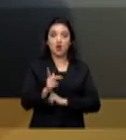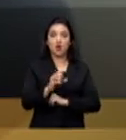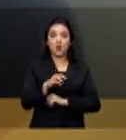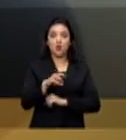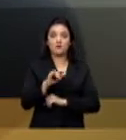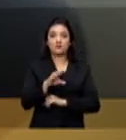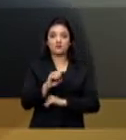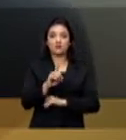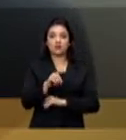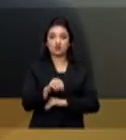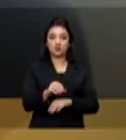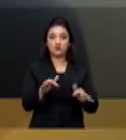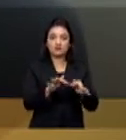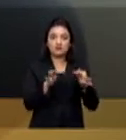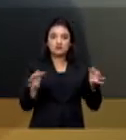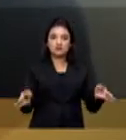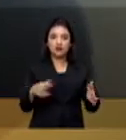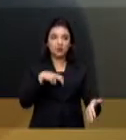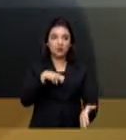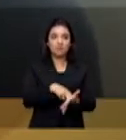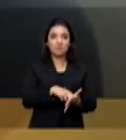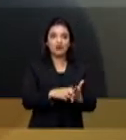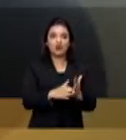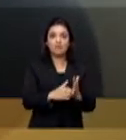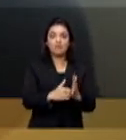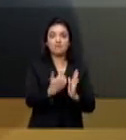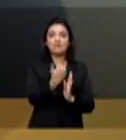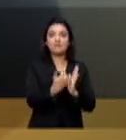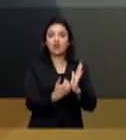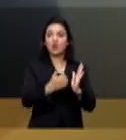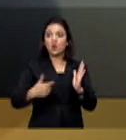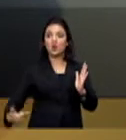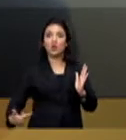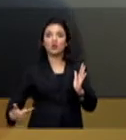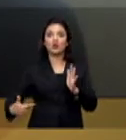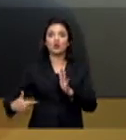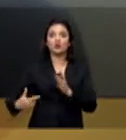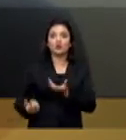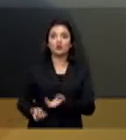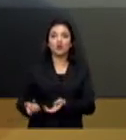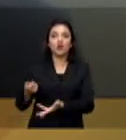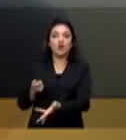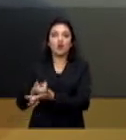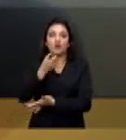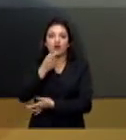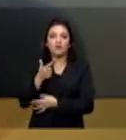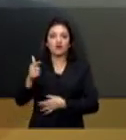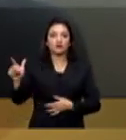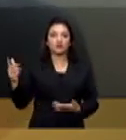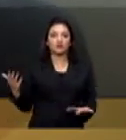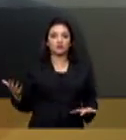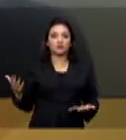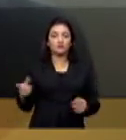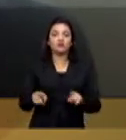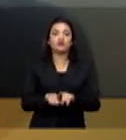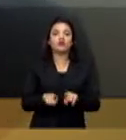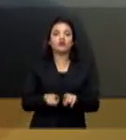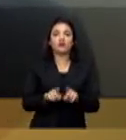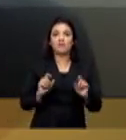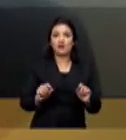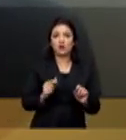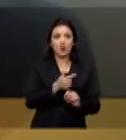de 14 anos ou maior de 60 anos, ou mesmo do homicídio simples praticado por milícia privada ou grupo de extermínio.